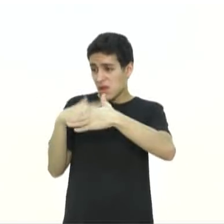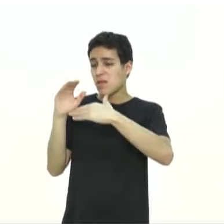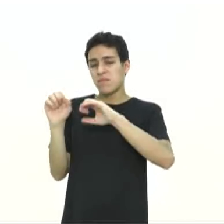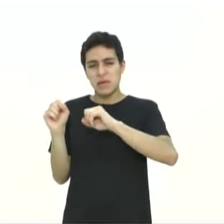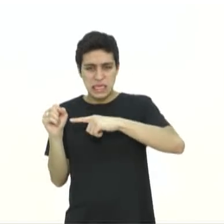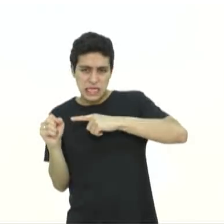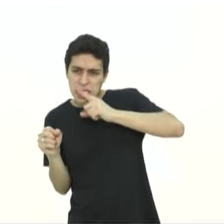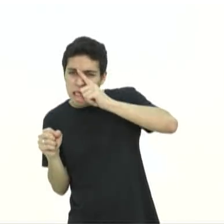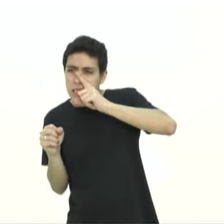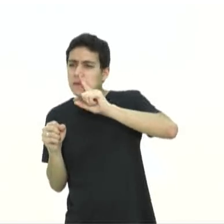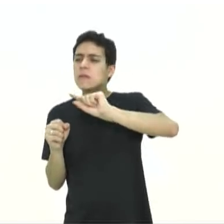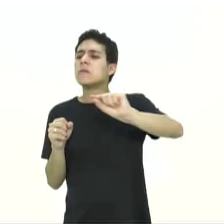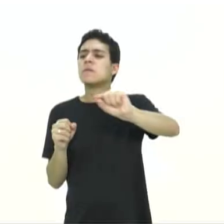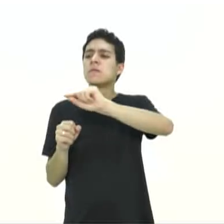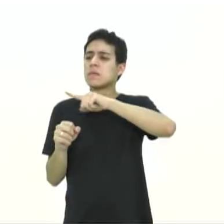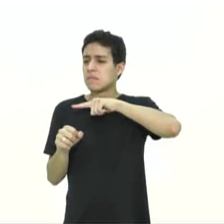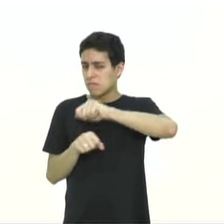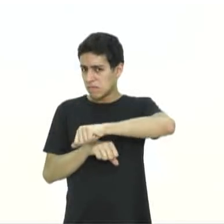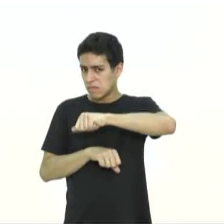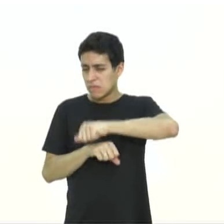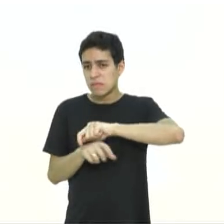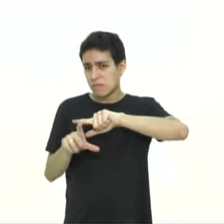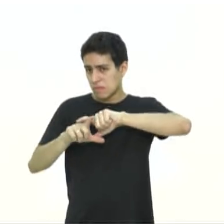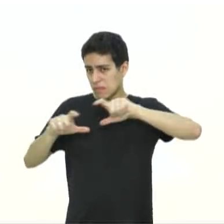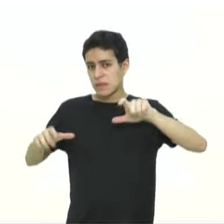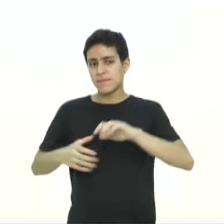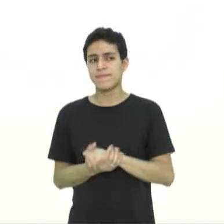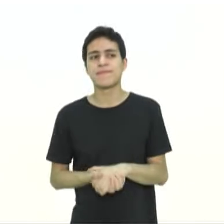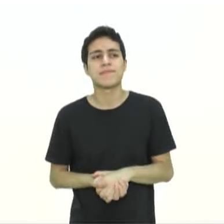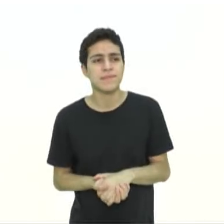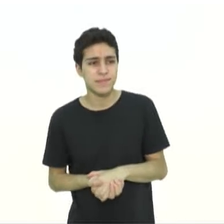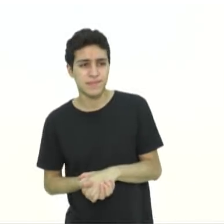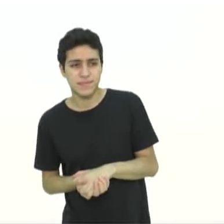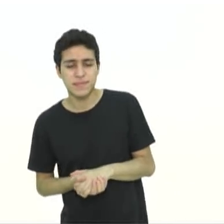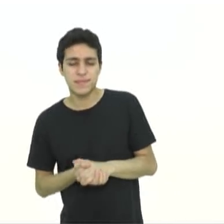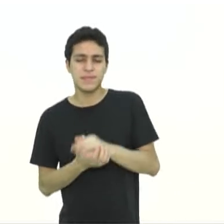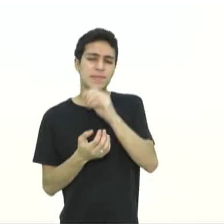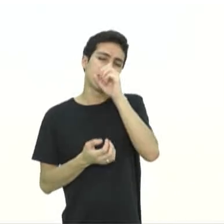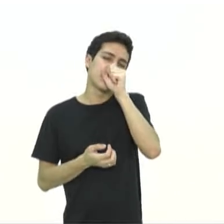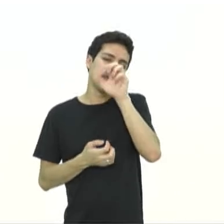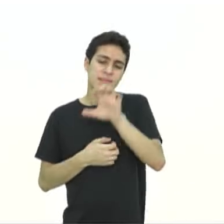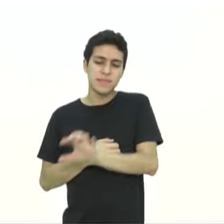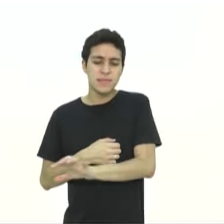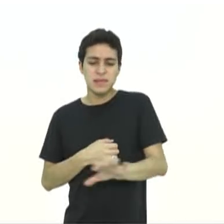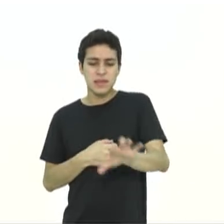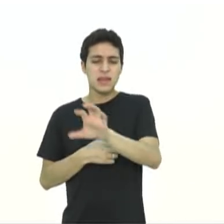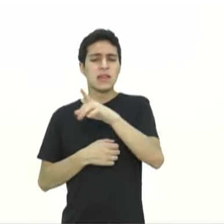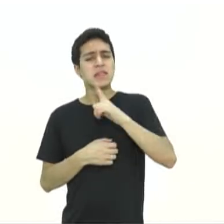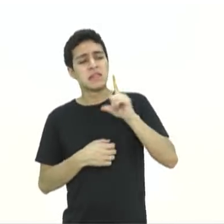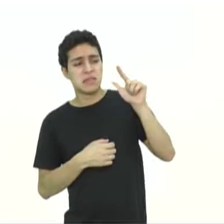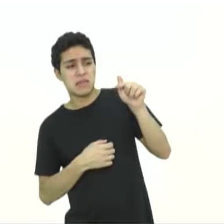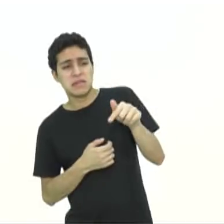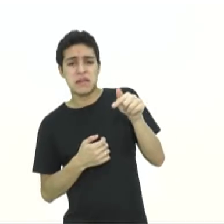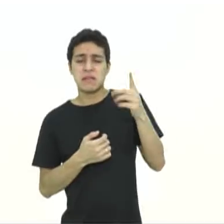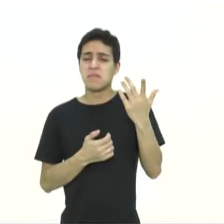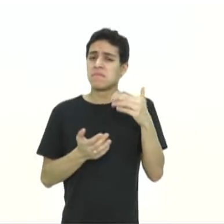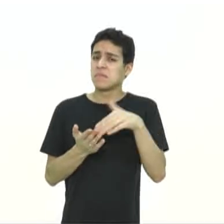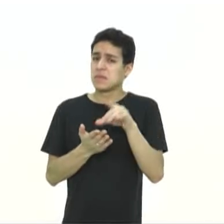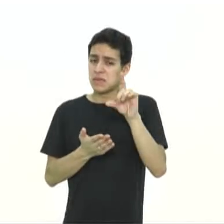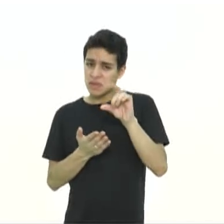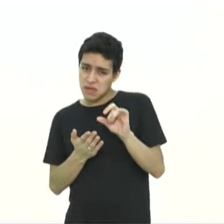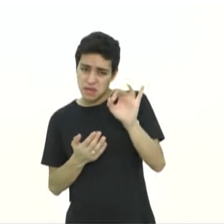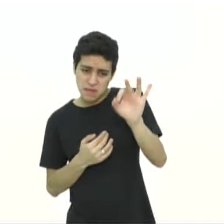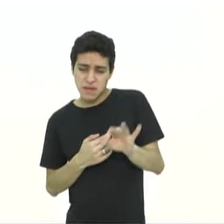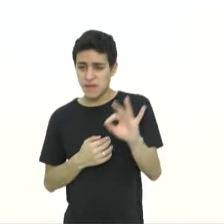ainda apresentam esse risco da pobreza. O laranjadinho aqui tem de 17% a 19%, já diminuiu um